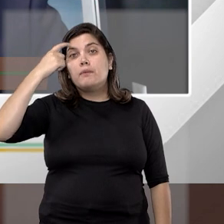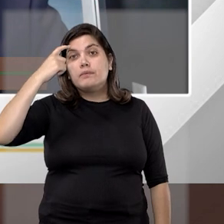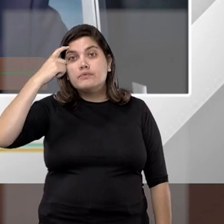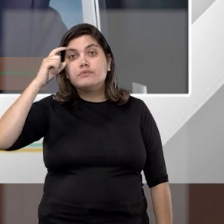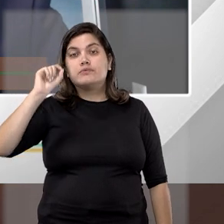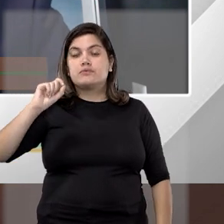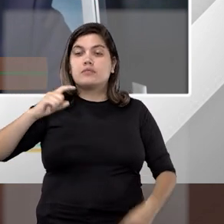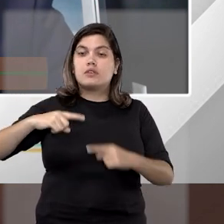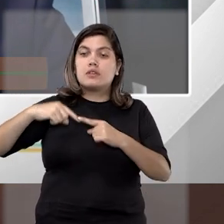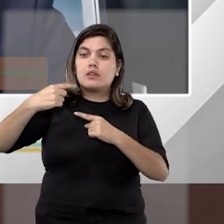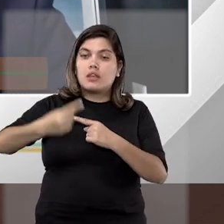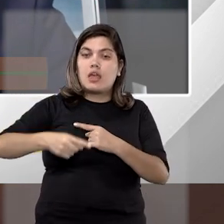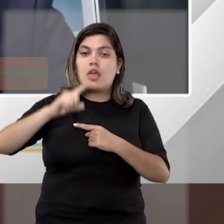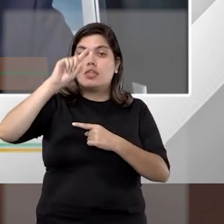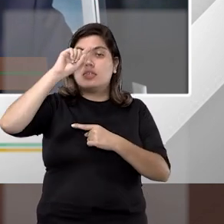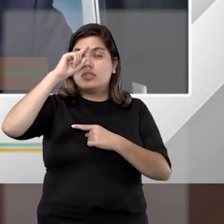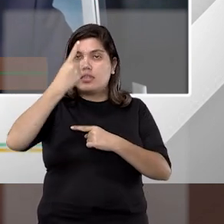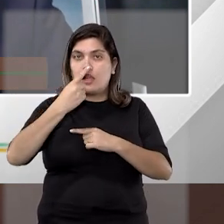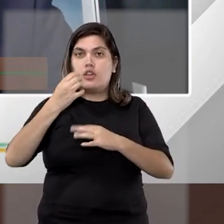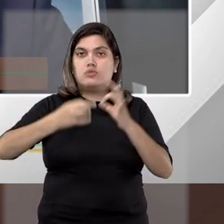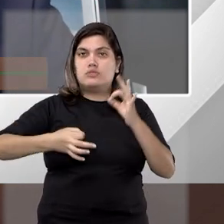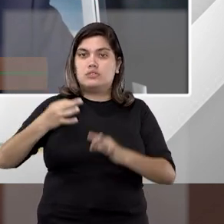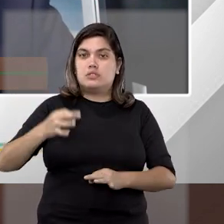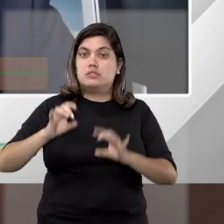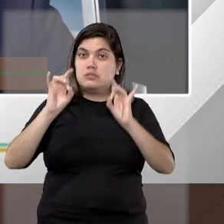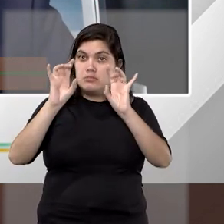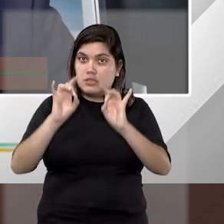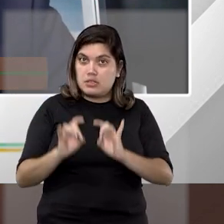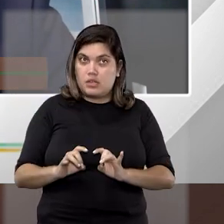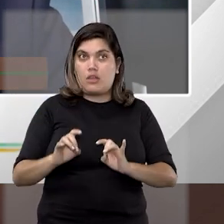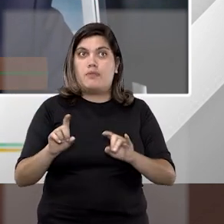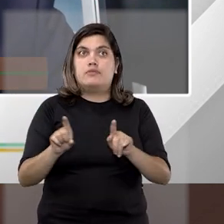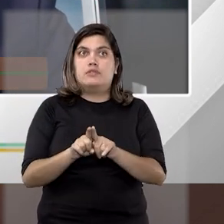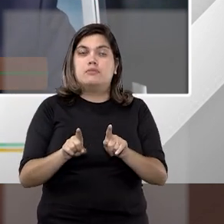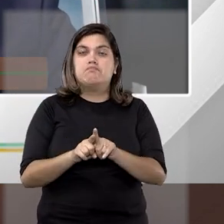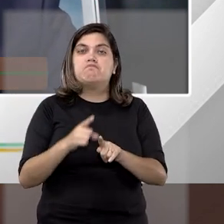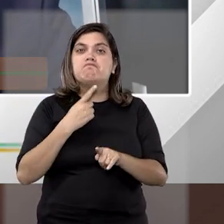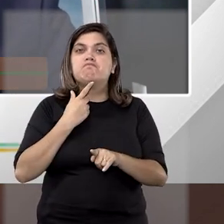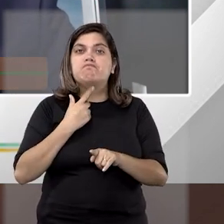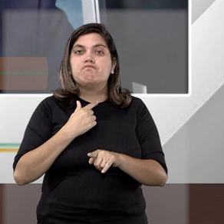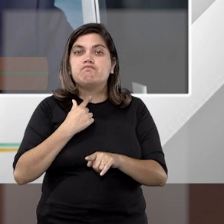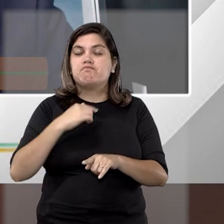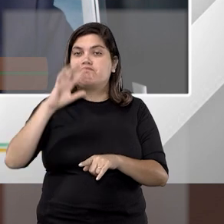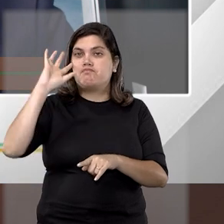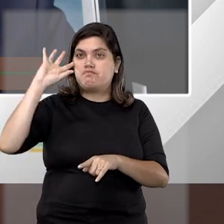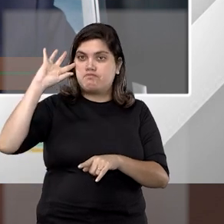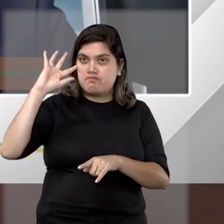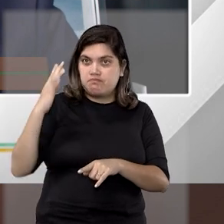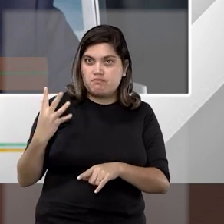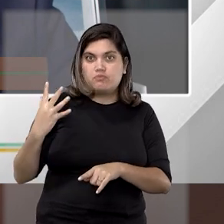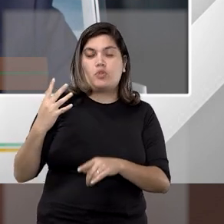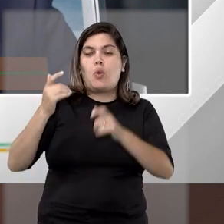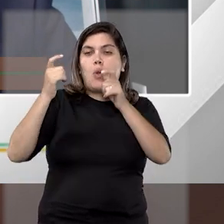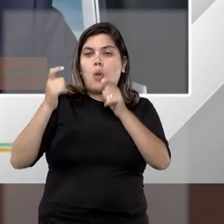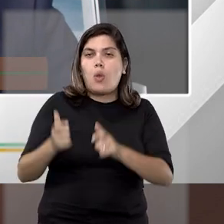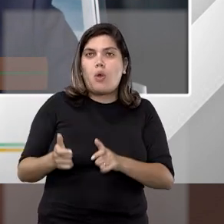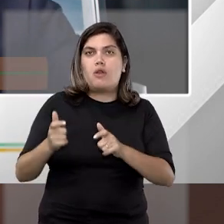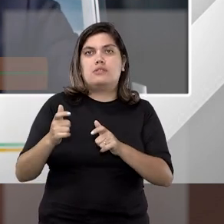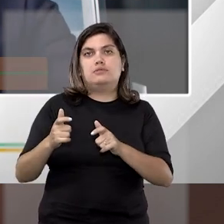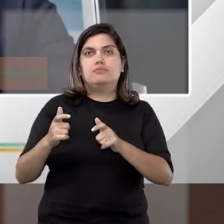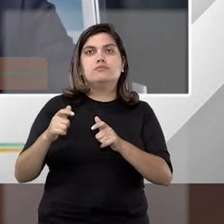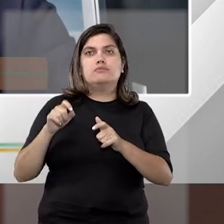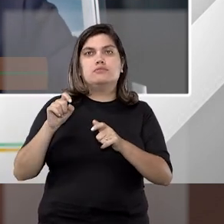eu passo eu penso que é a partir das ideias do juizado especial da intenção de solução